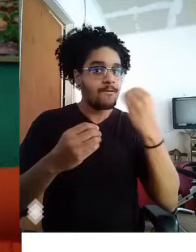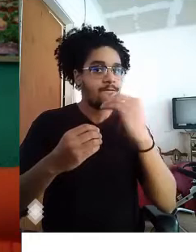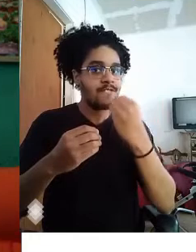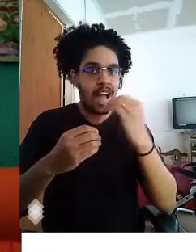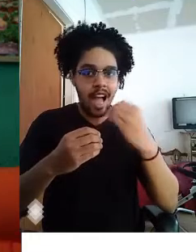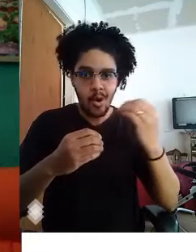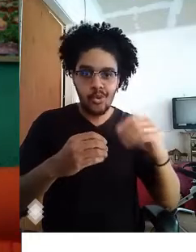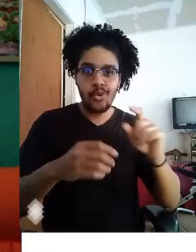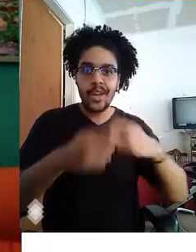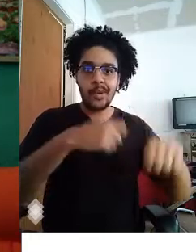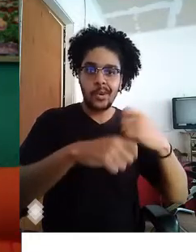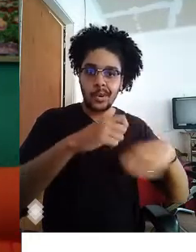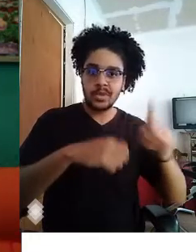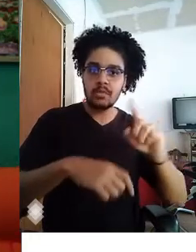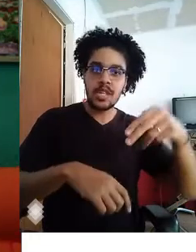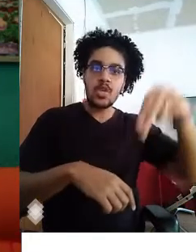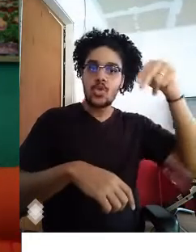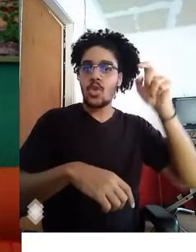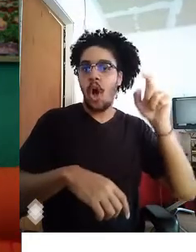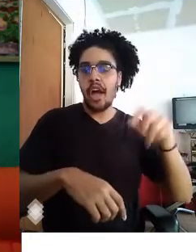fator seria incentivar o